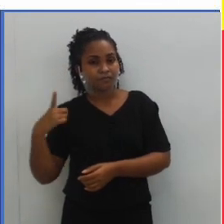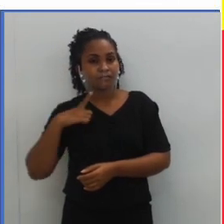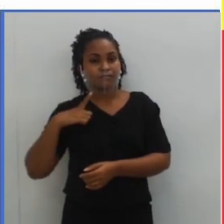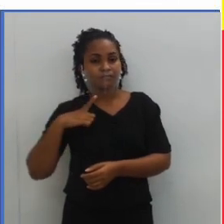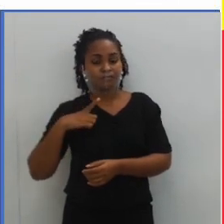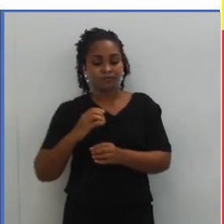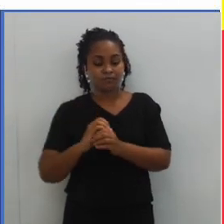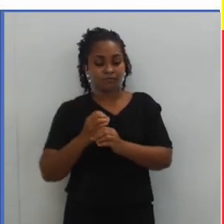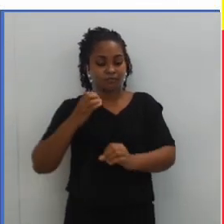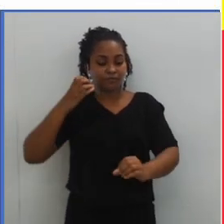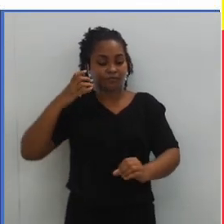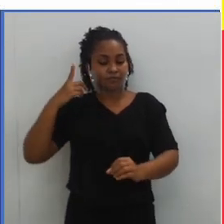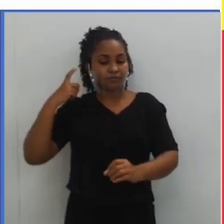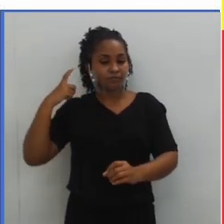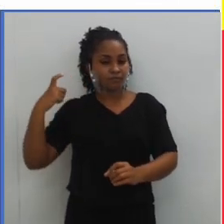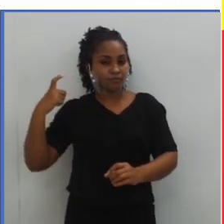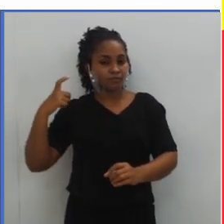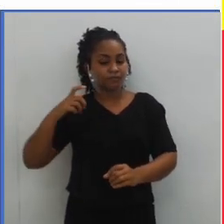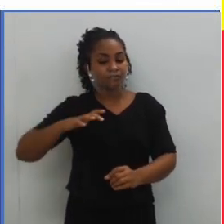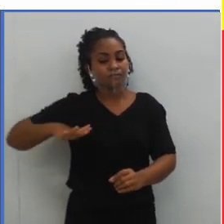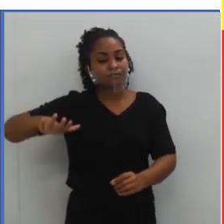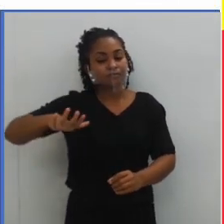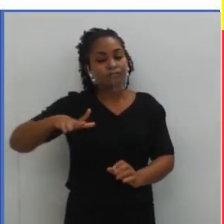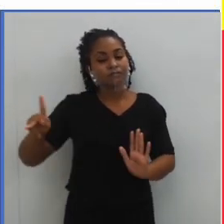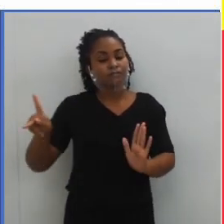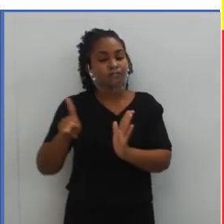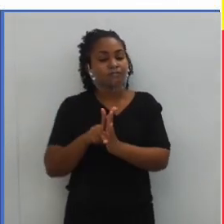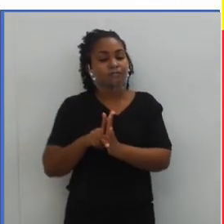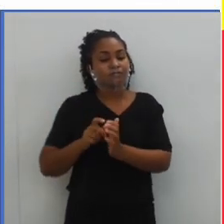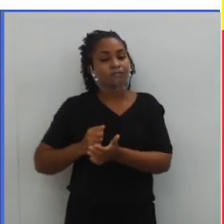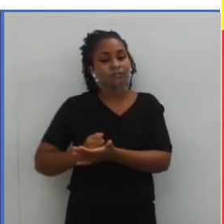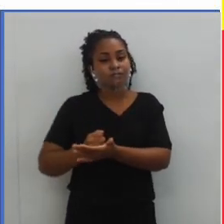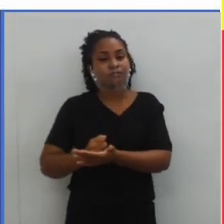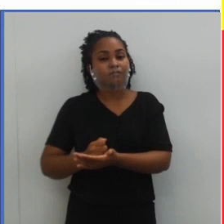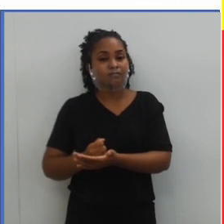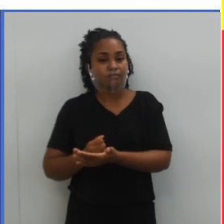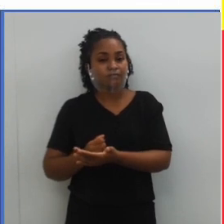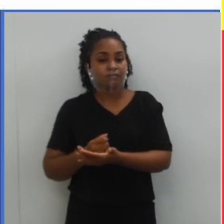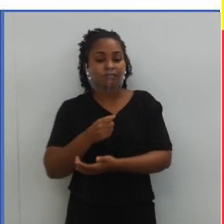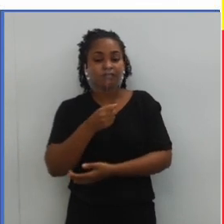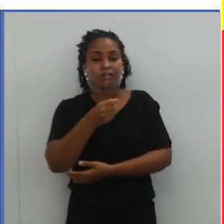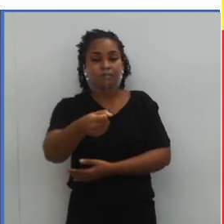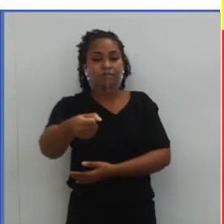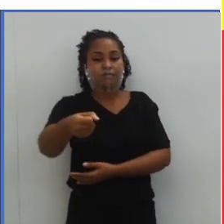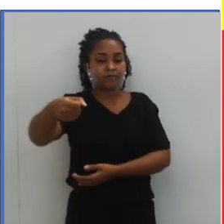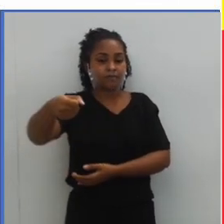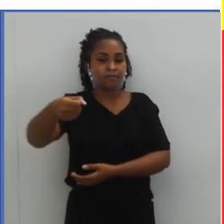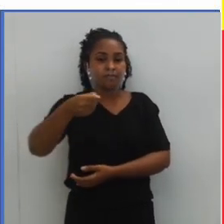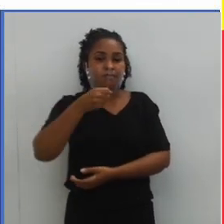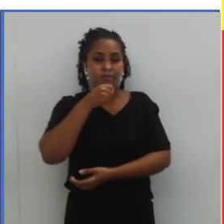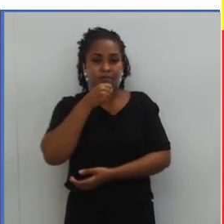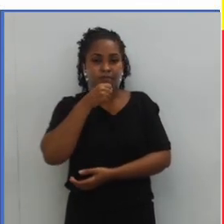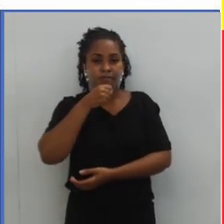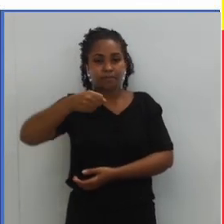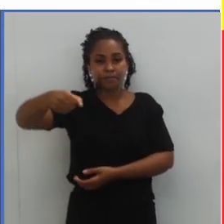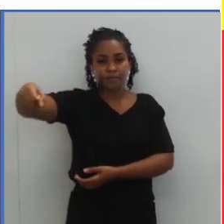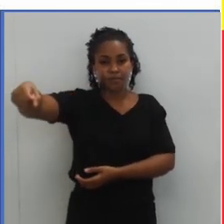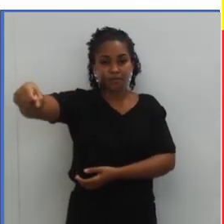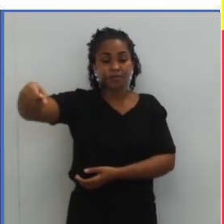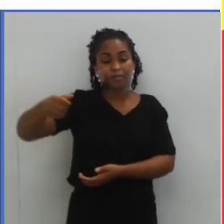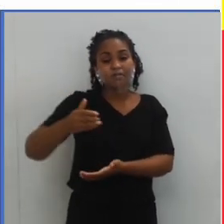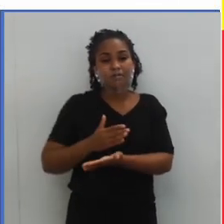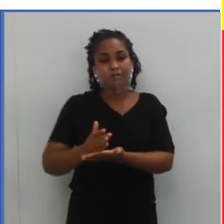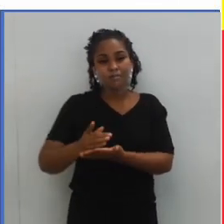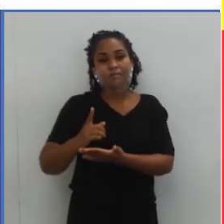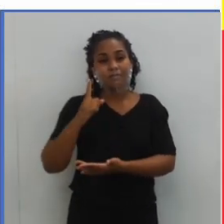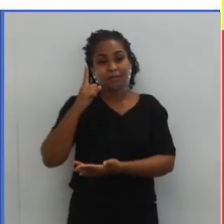de som, que é o responsável por essa área e trabalha com um assistente e um microfonista, né? Como falei para vocês no início, as câmeras,